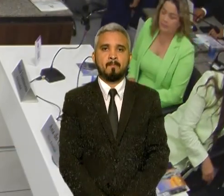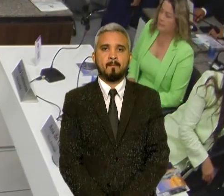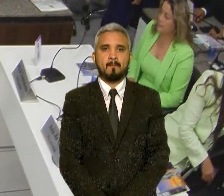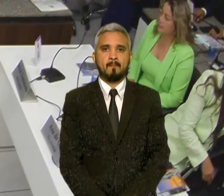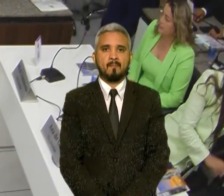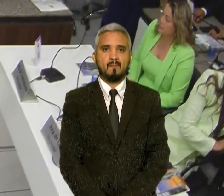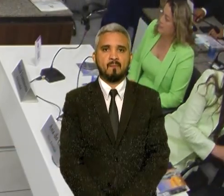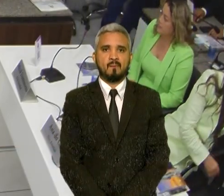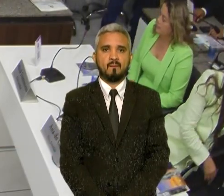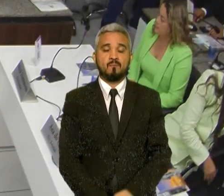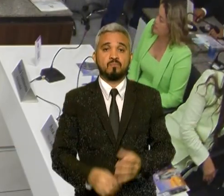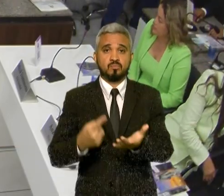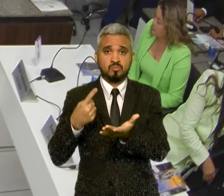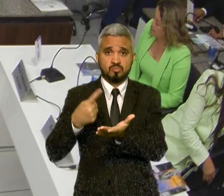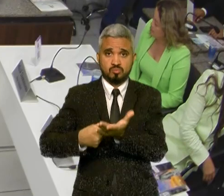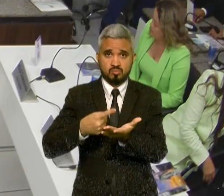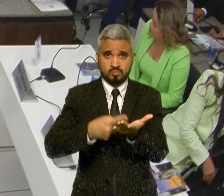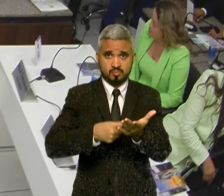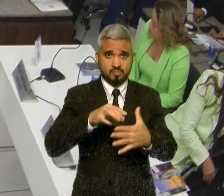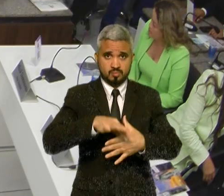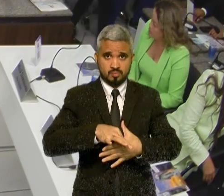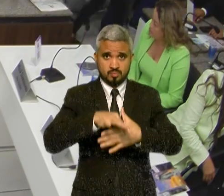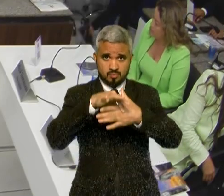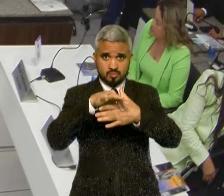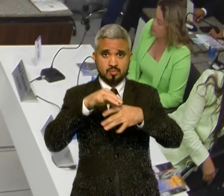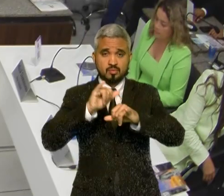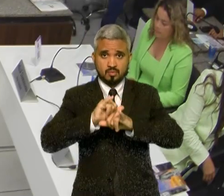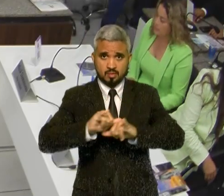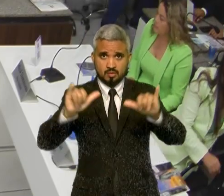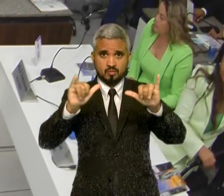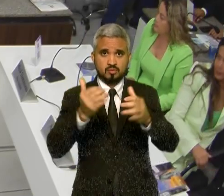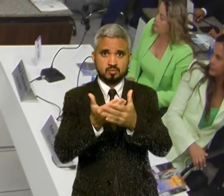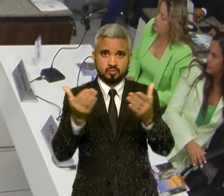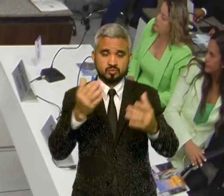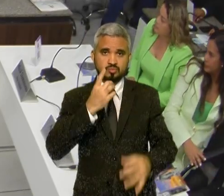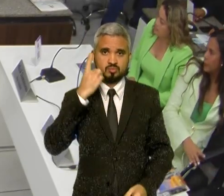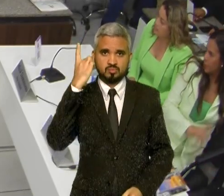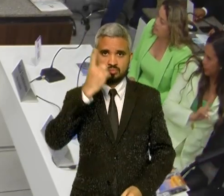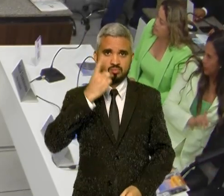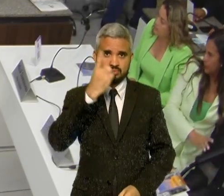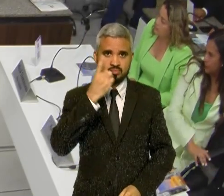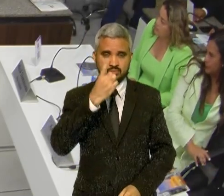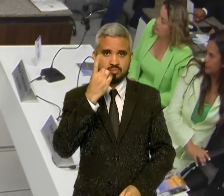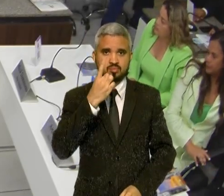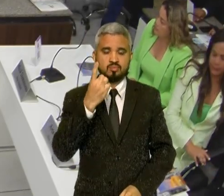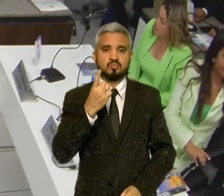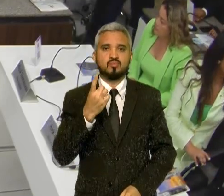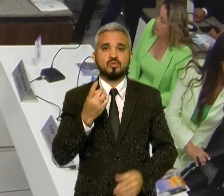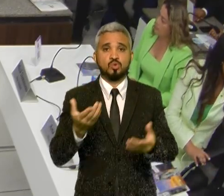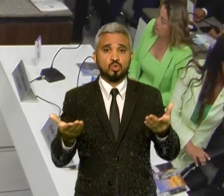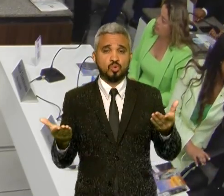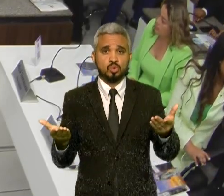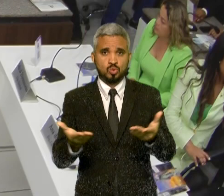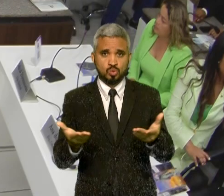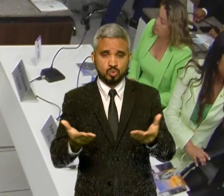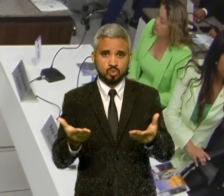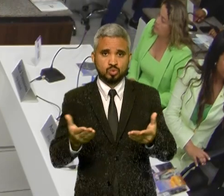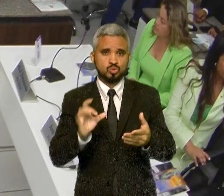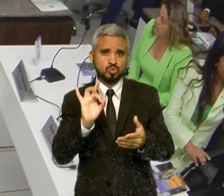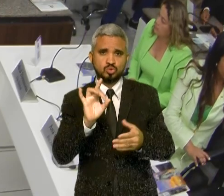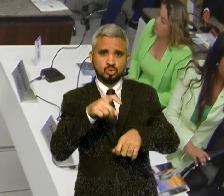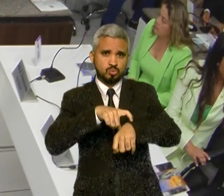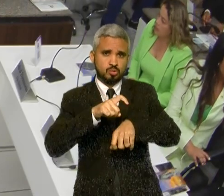Conforme acordo entre os líderes, informo aos senhores deputados que haverá apenas a ordem, apenas um